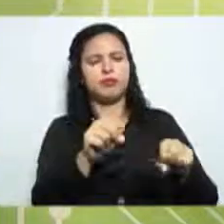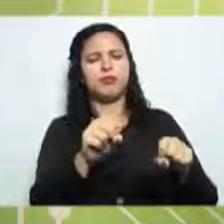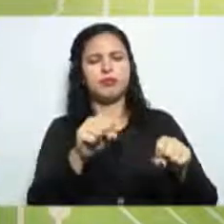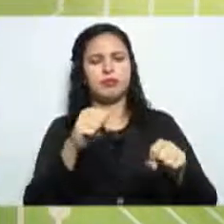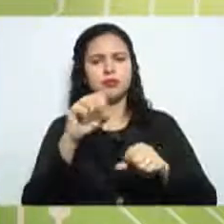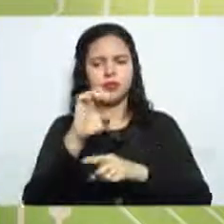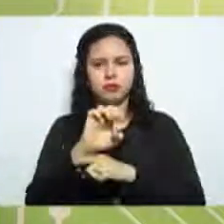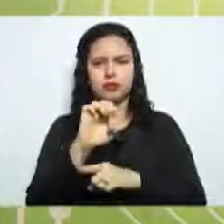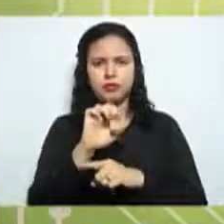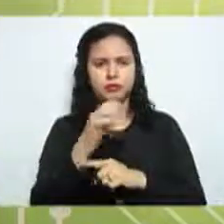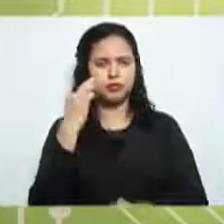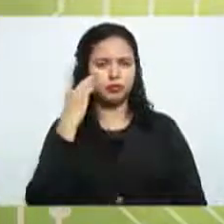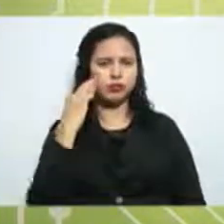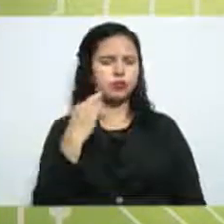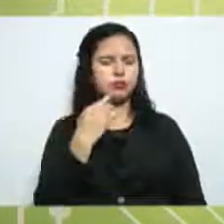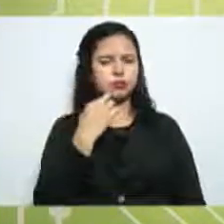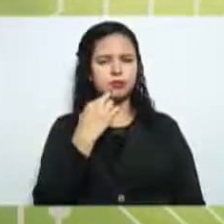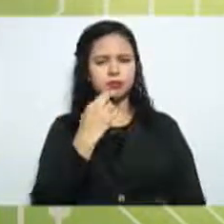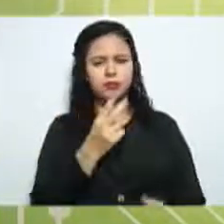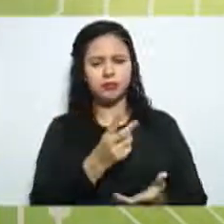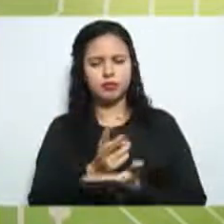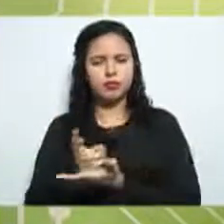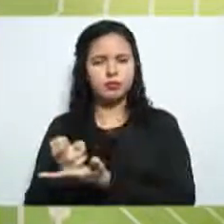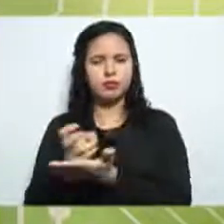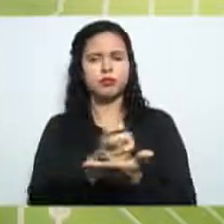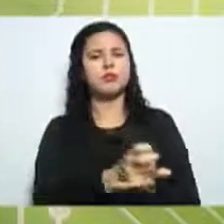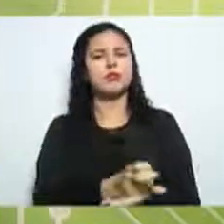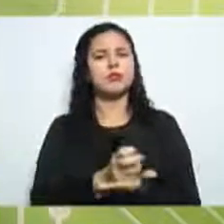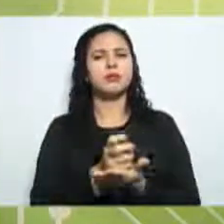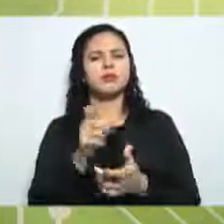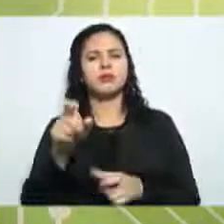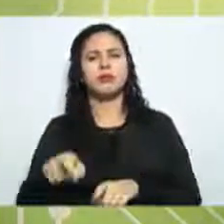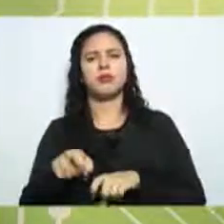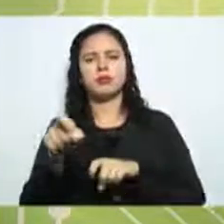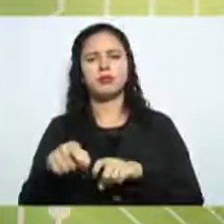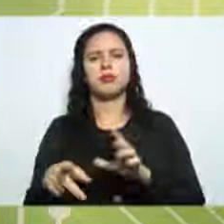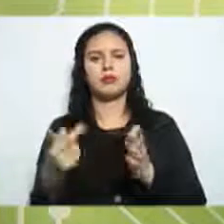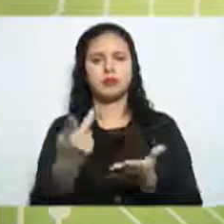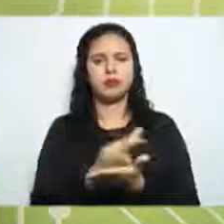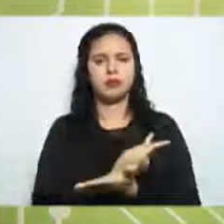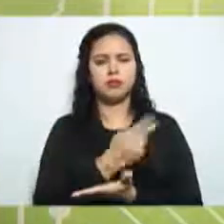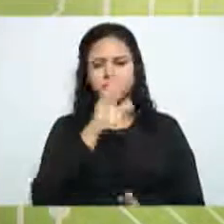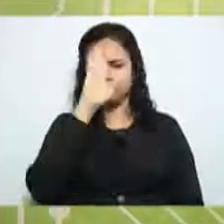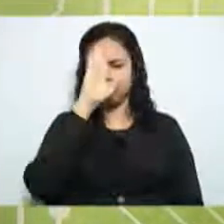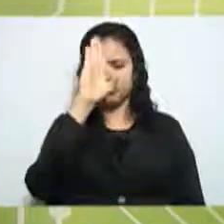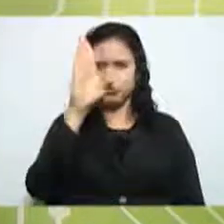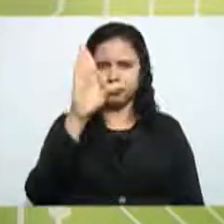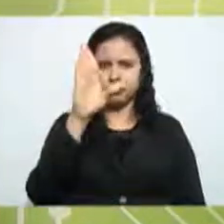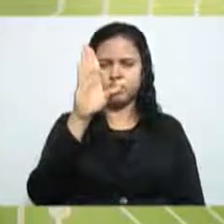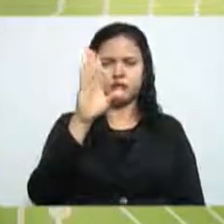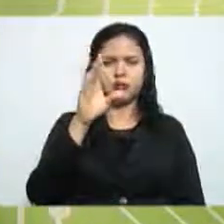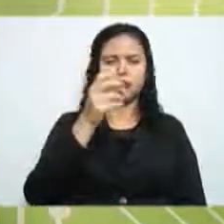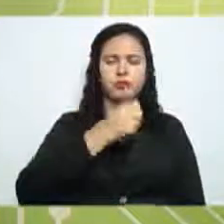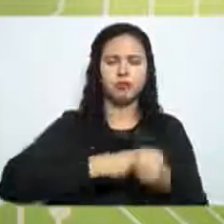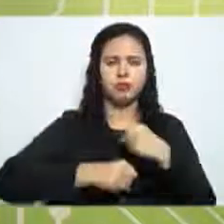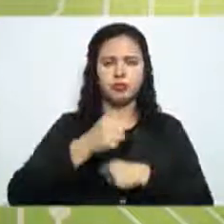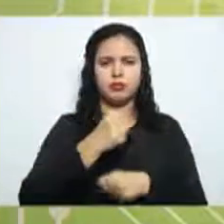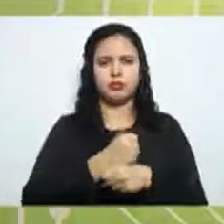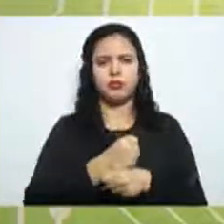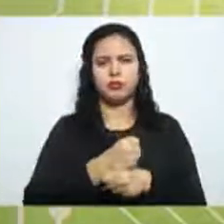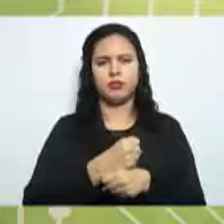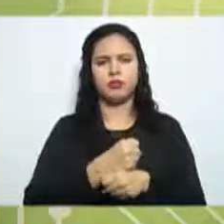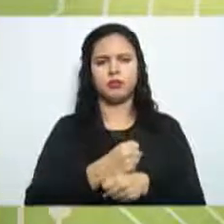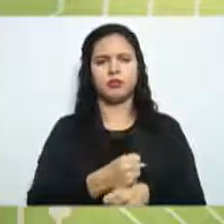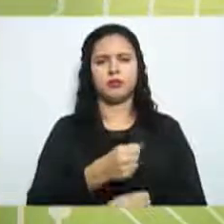de Rondônia e a exploração da agricultura. E essas políticas públicas aconteceram principalmente na década de 70 e 80. E elas